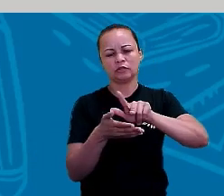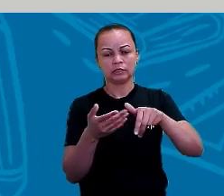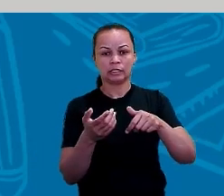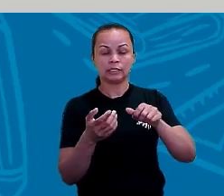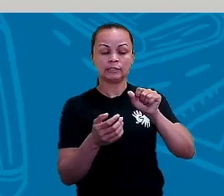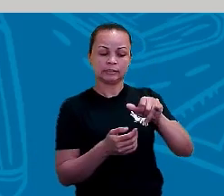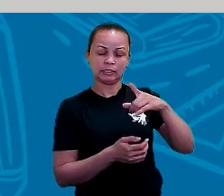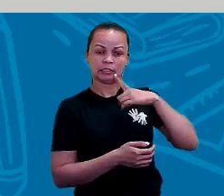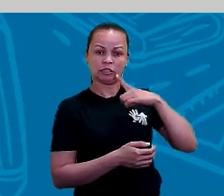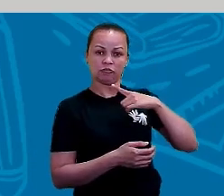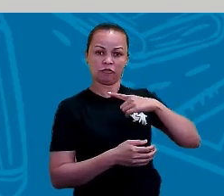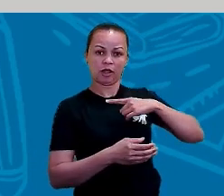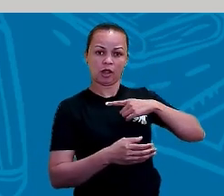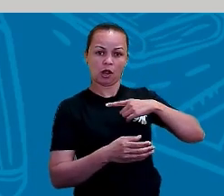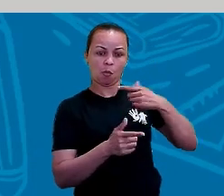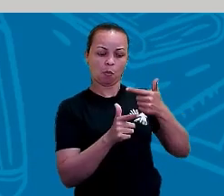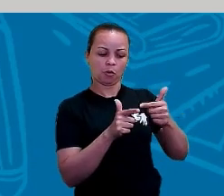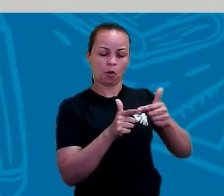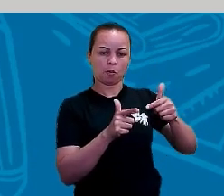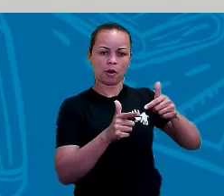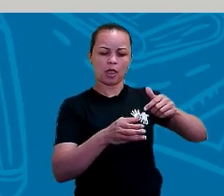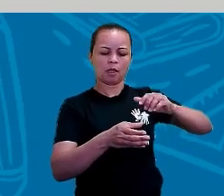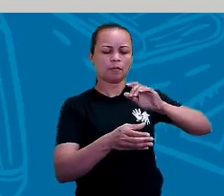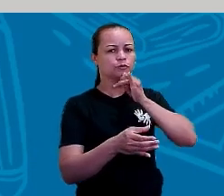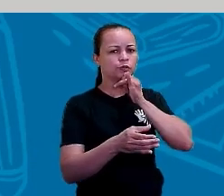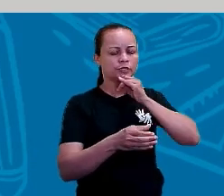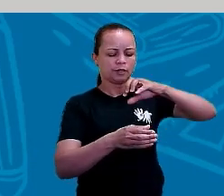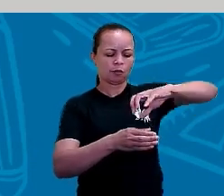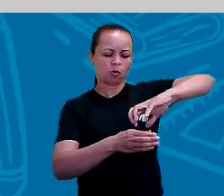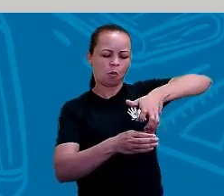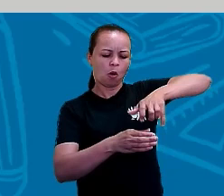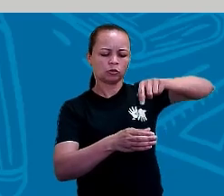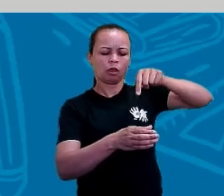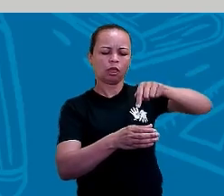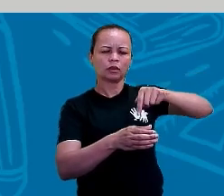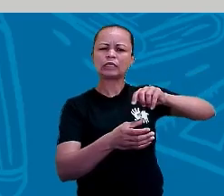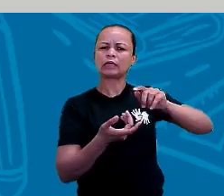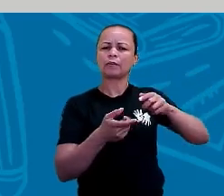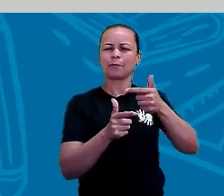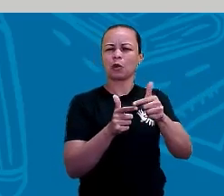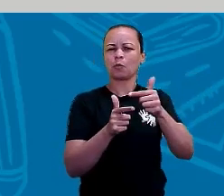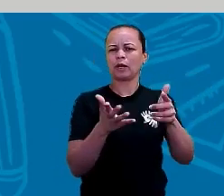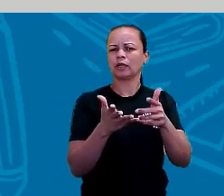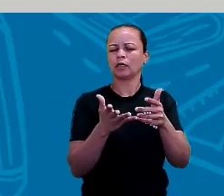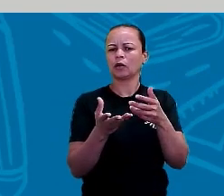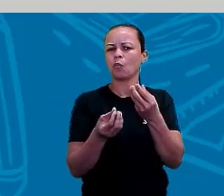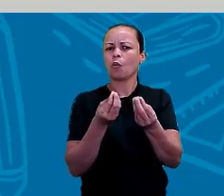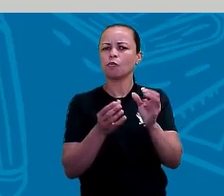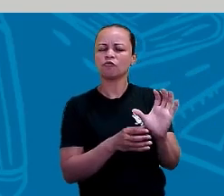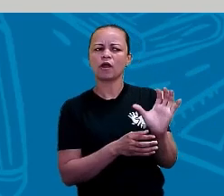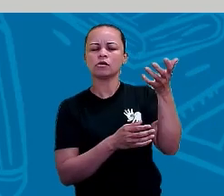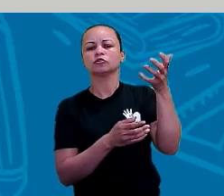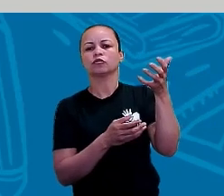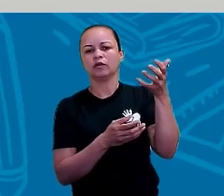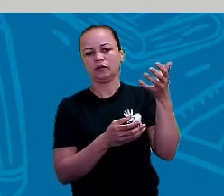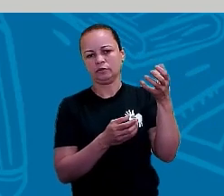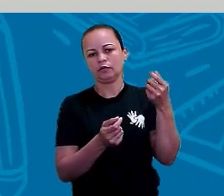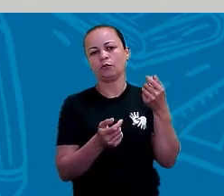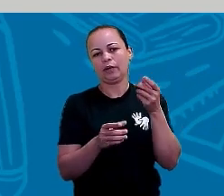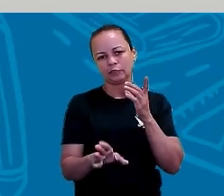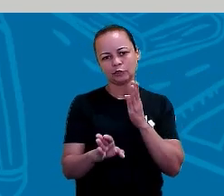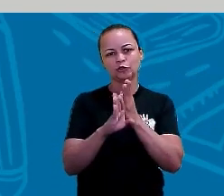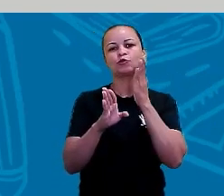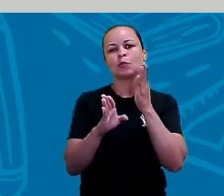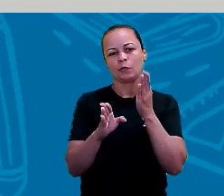do pote, você vai ter que saber resolver. Onde vai diminuir aí assim os estragos, os defeitos que podem